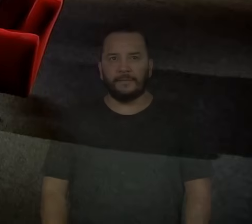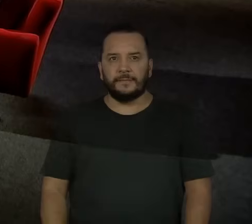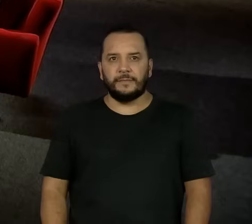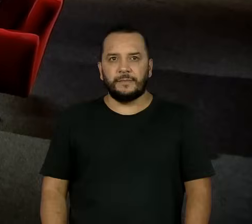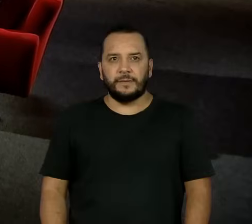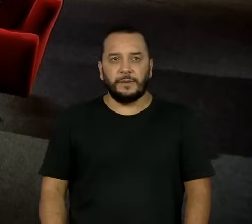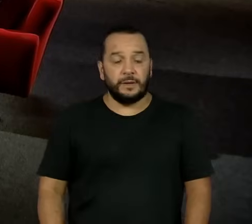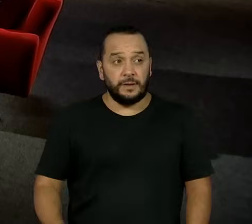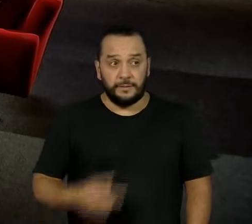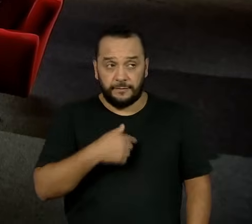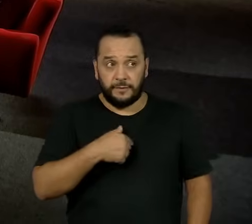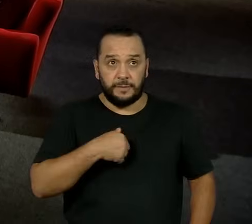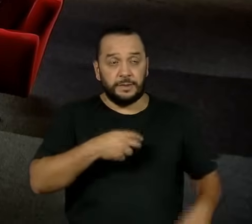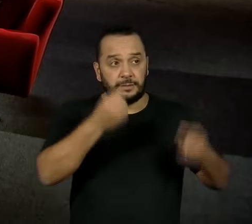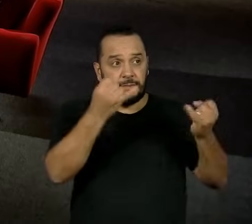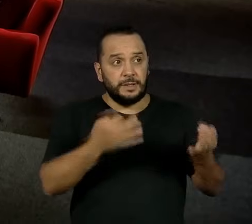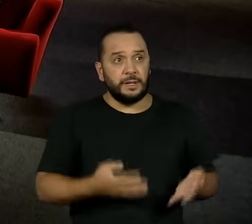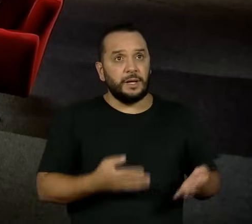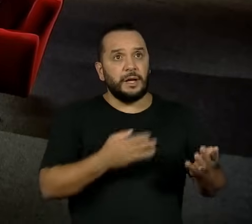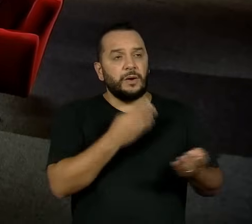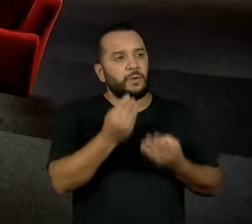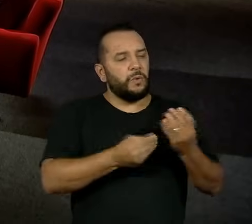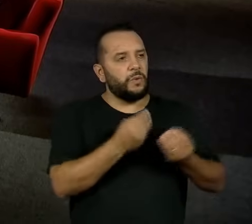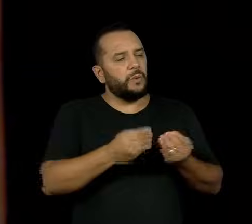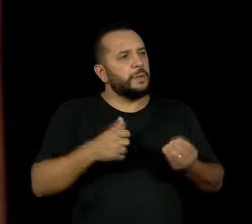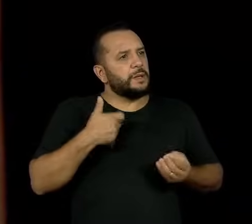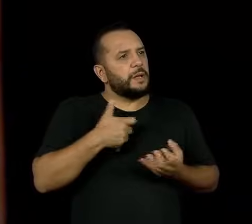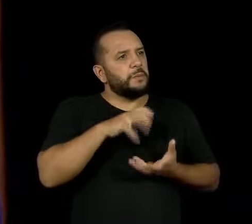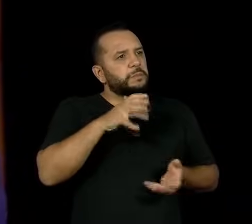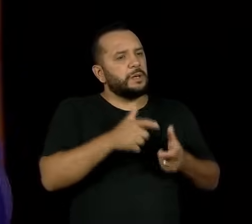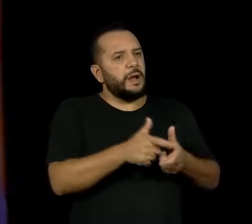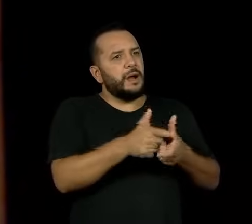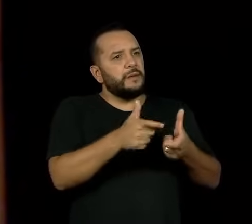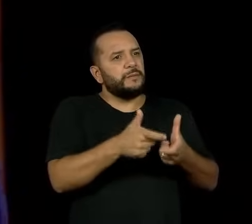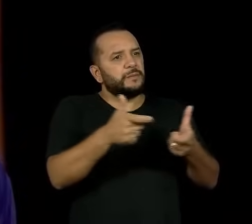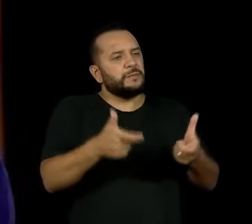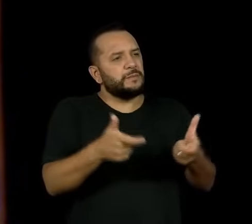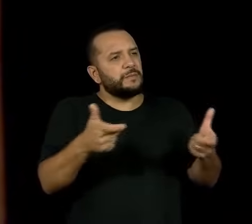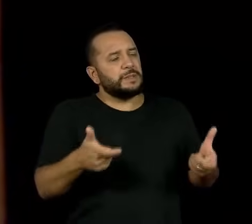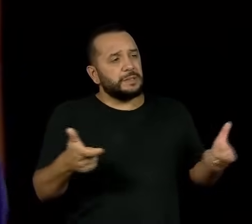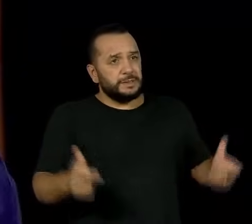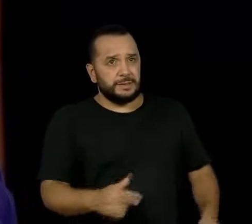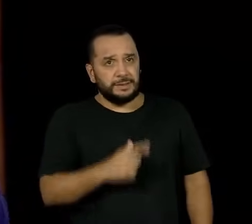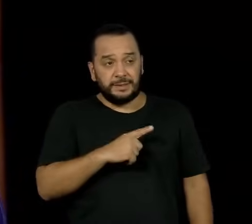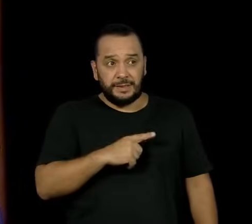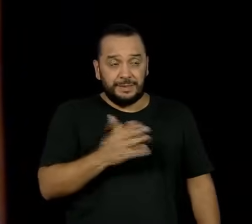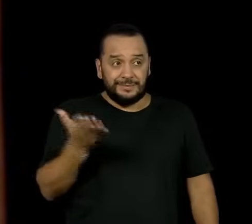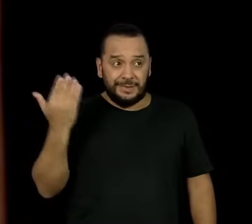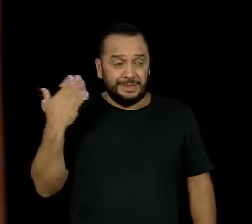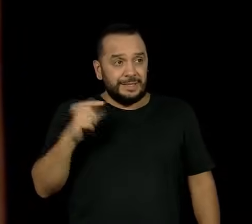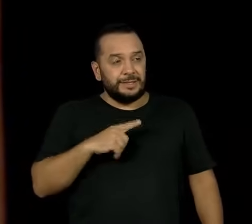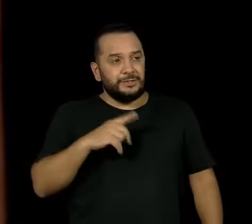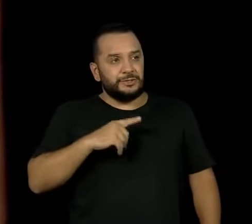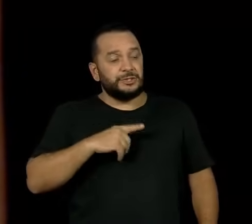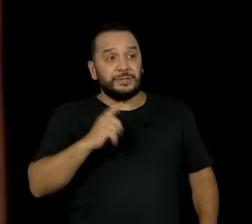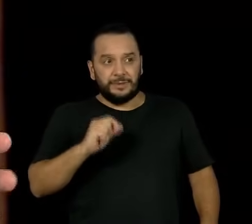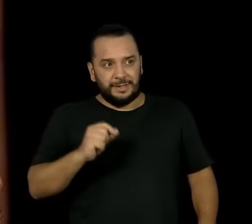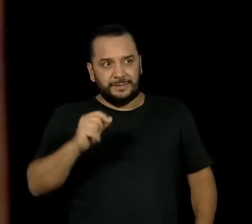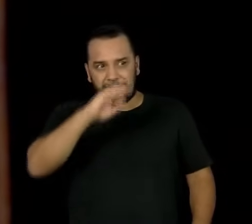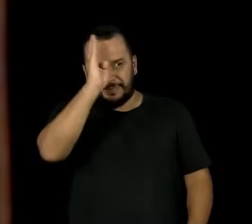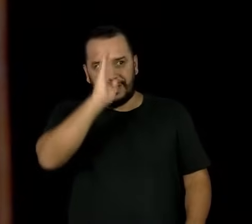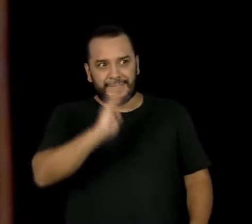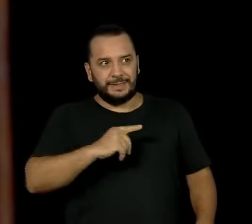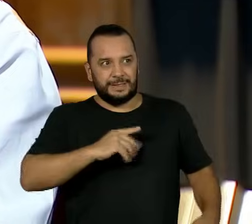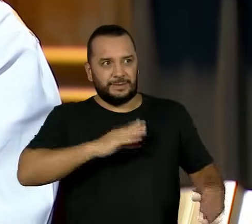Vamos explicar aquele desenho desse avanço do envelhecimento? Sim, Antes era uma pirâmide sim, demográfica que a base